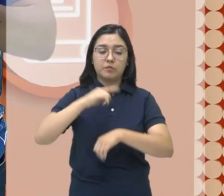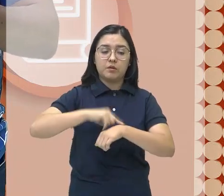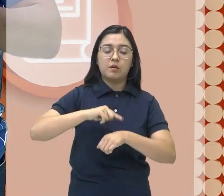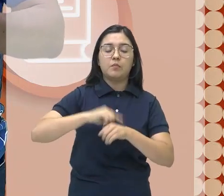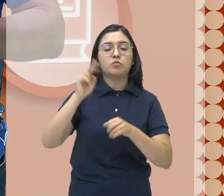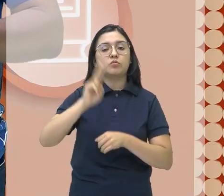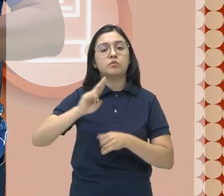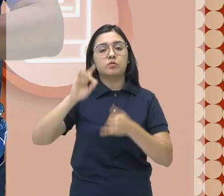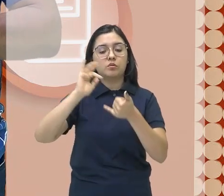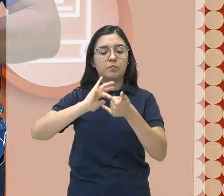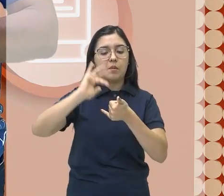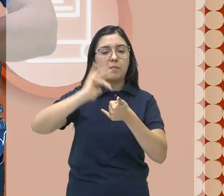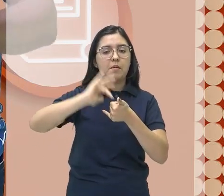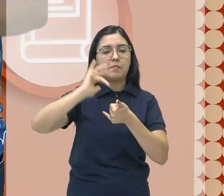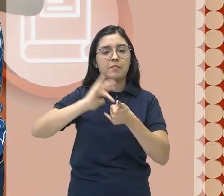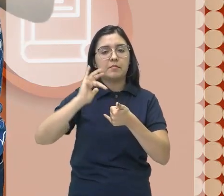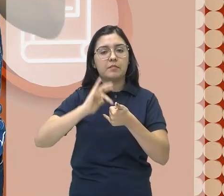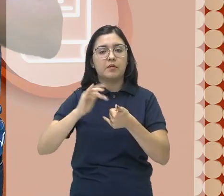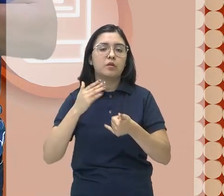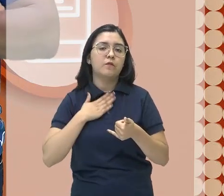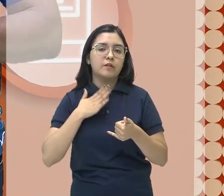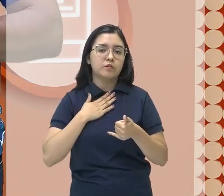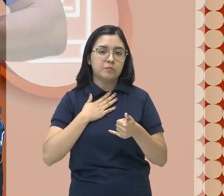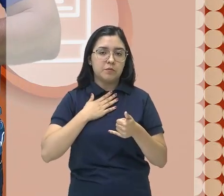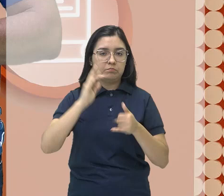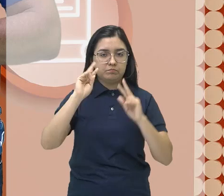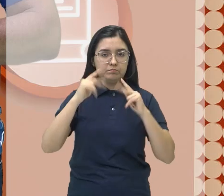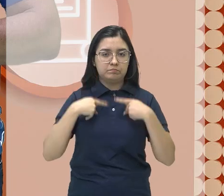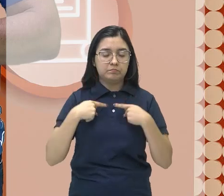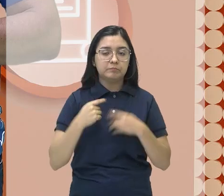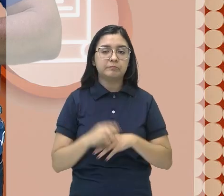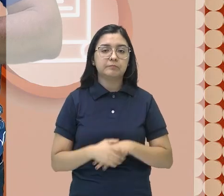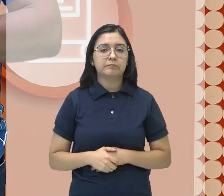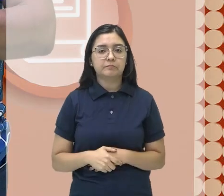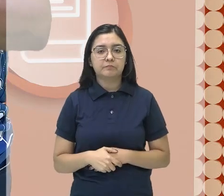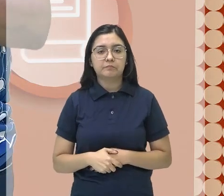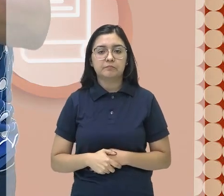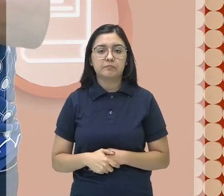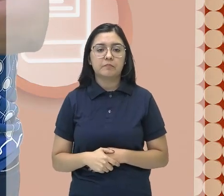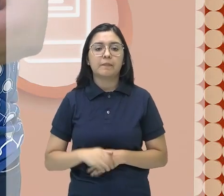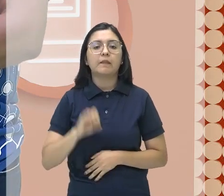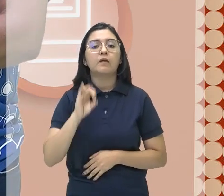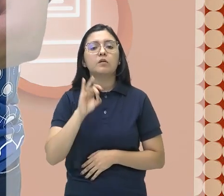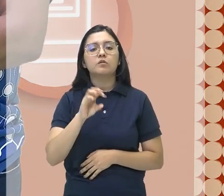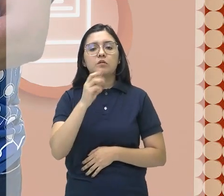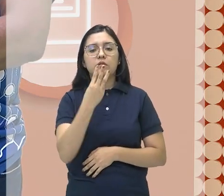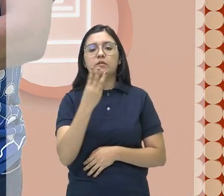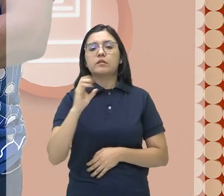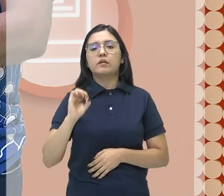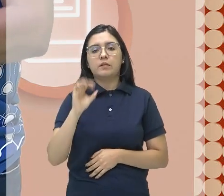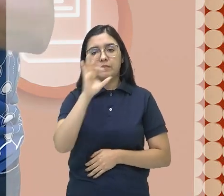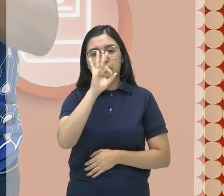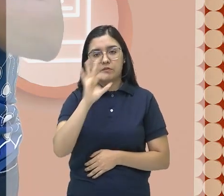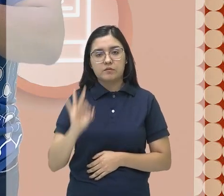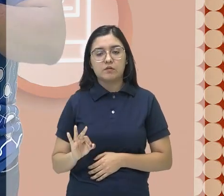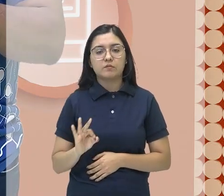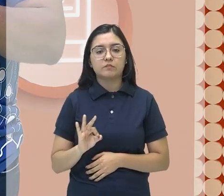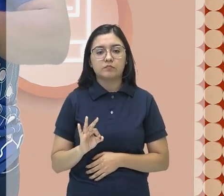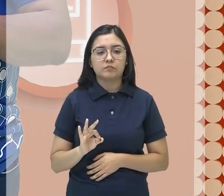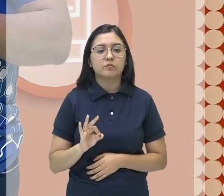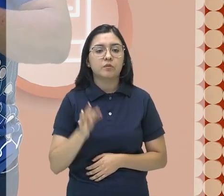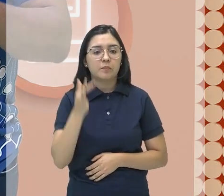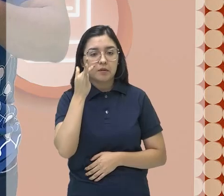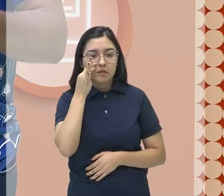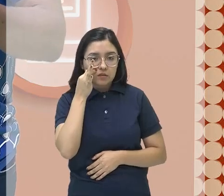né, eu estou falando de mim mesmo. E só 30% do